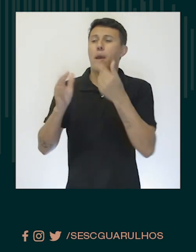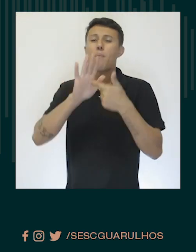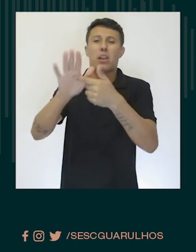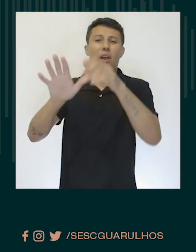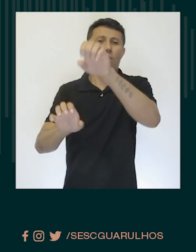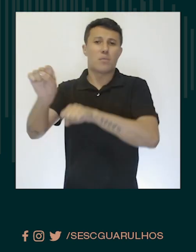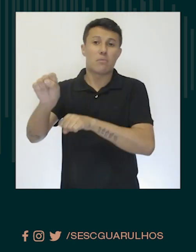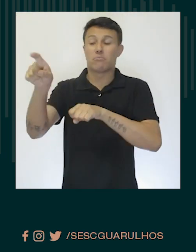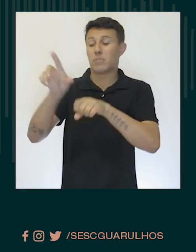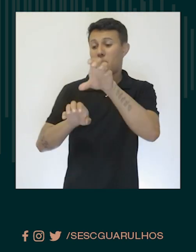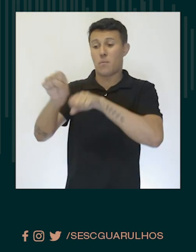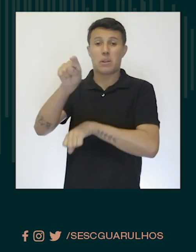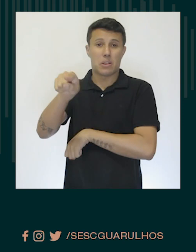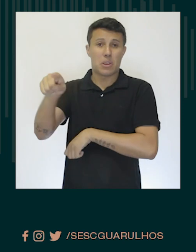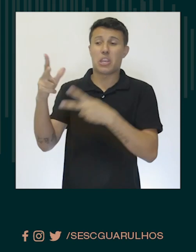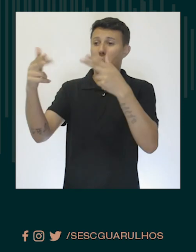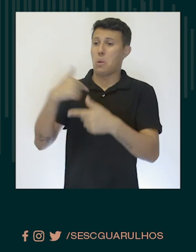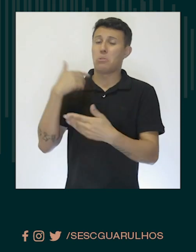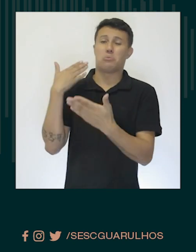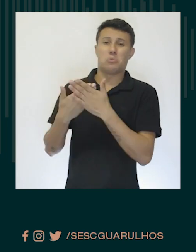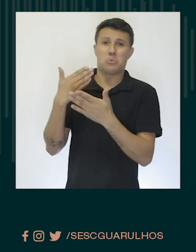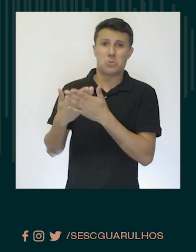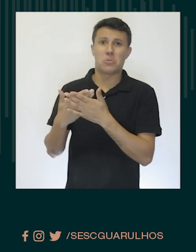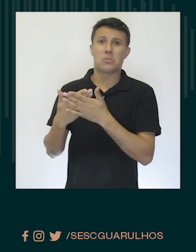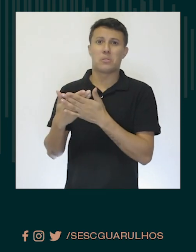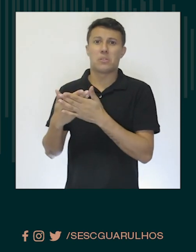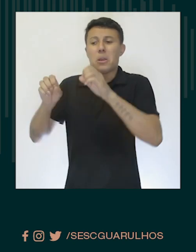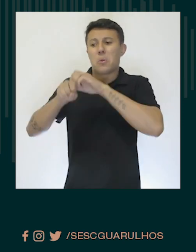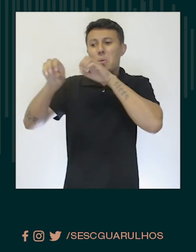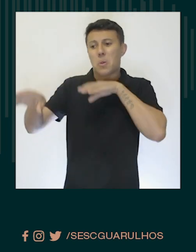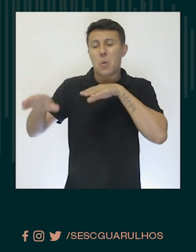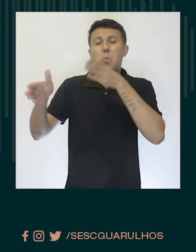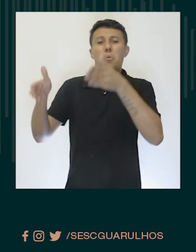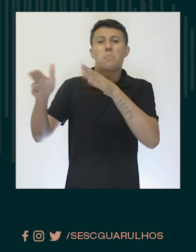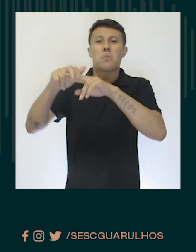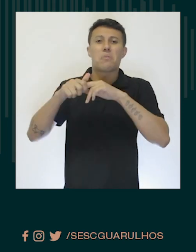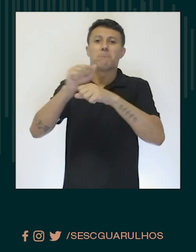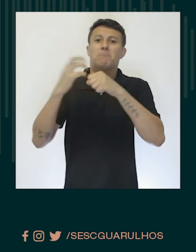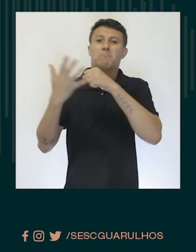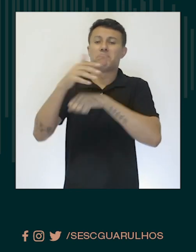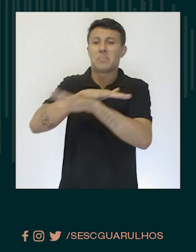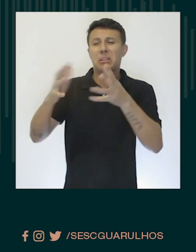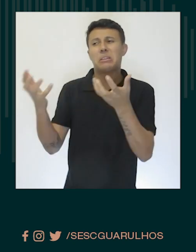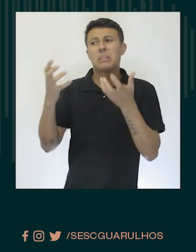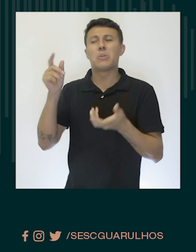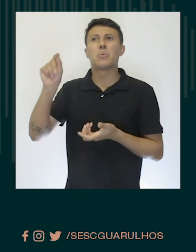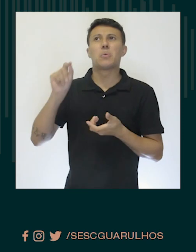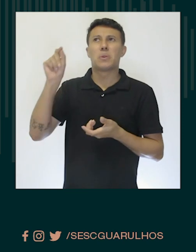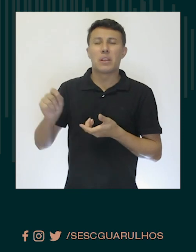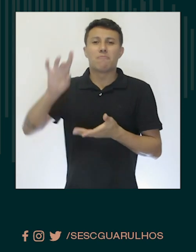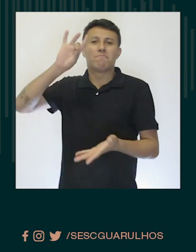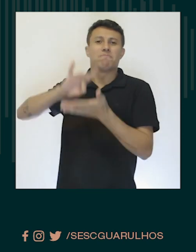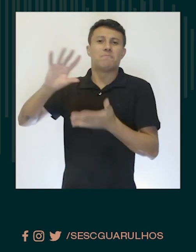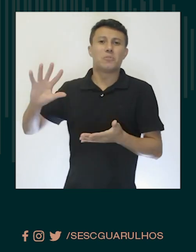estou fazendo de forma online por conta da pandemia, eu gostaria que ela tivesse se realizado no SESC aqui da cidade,